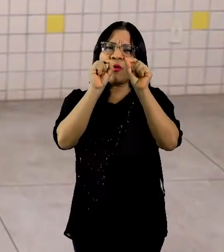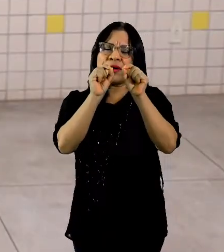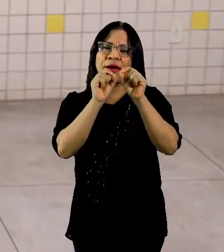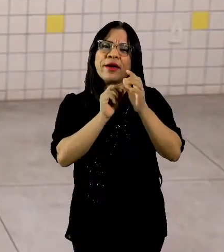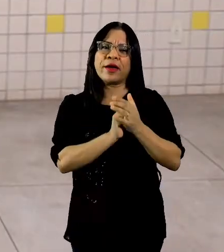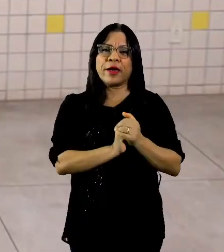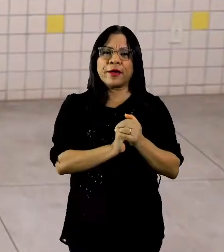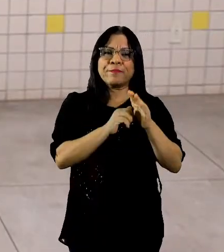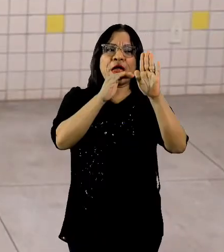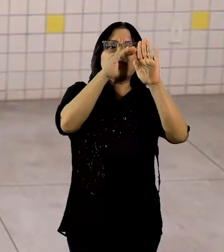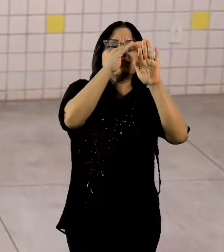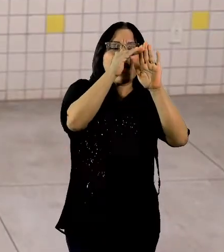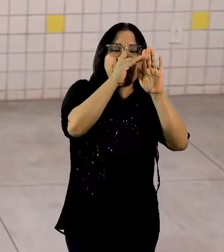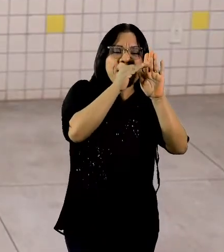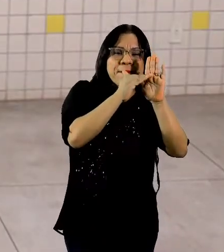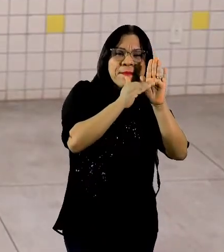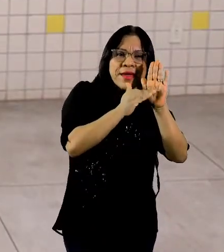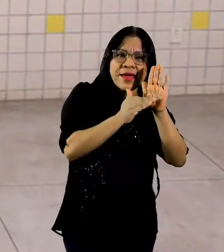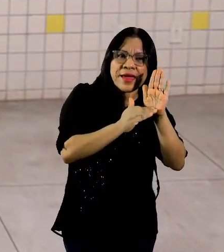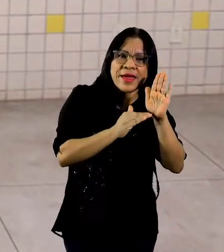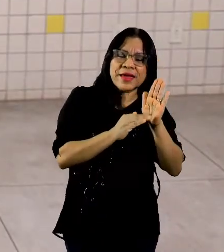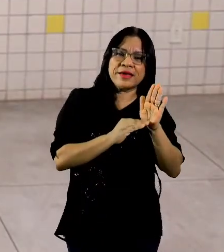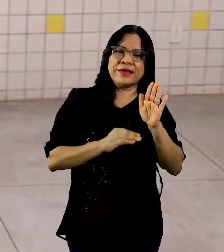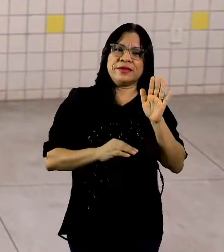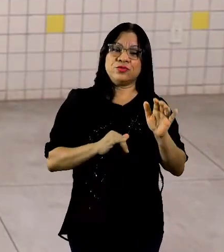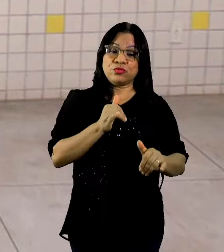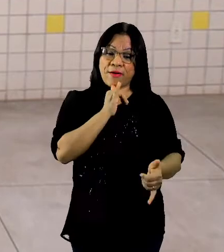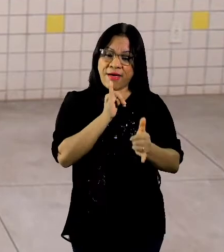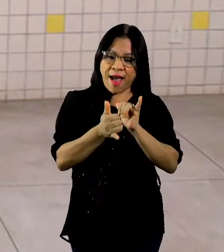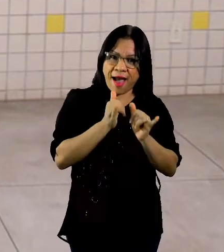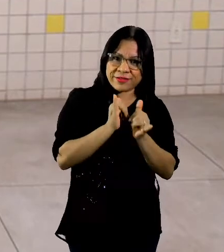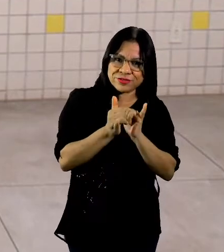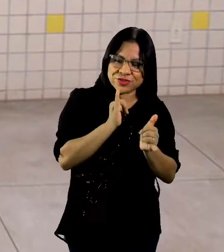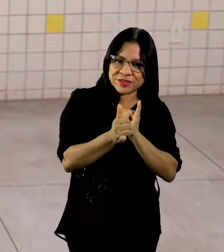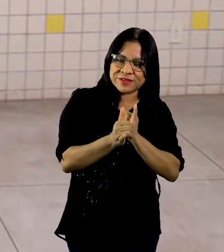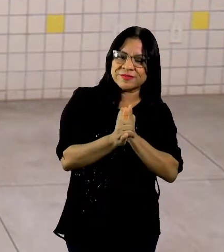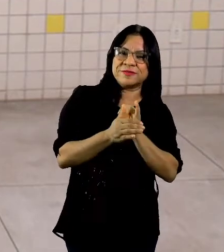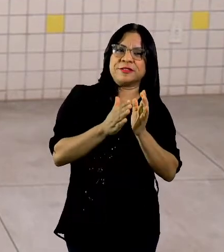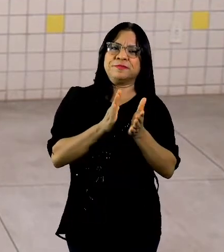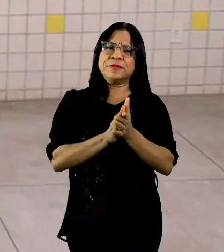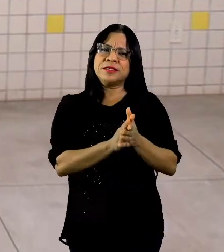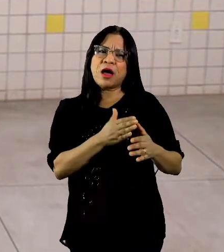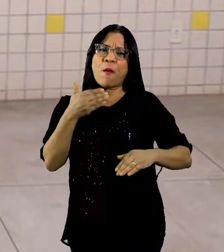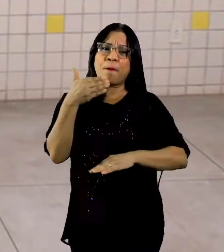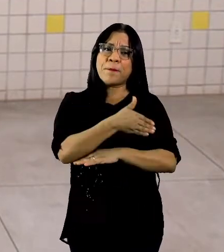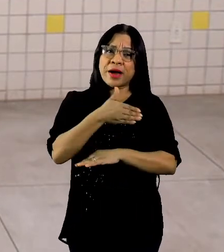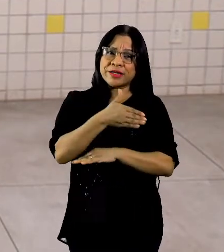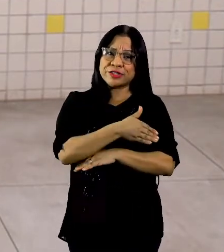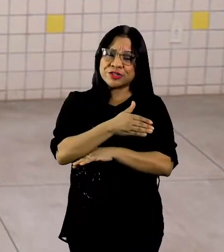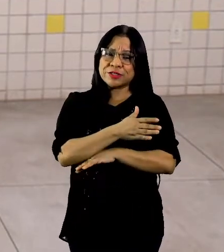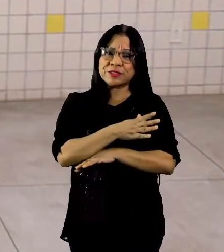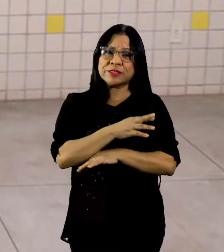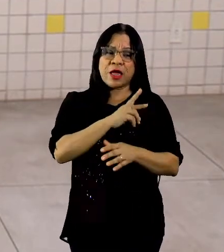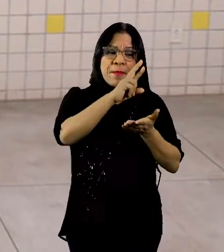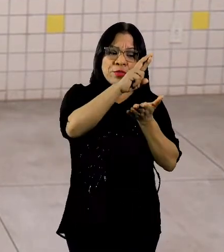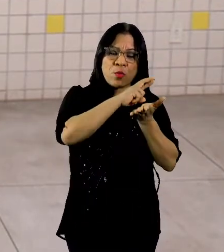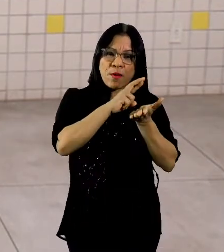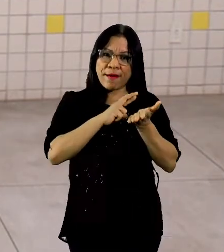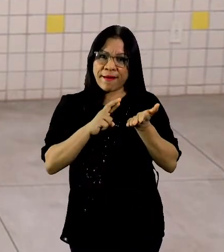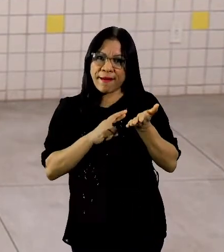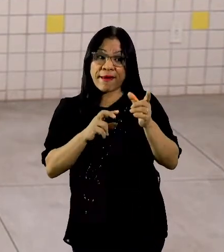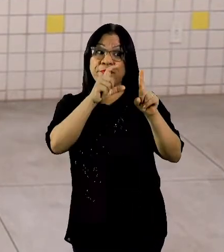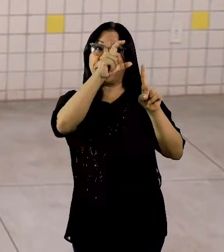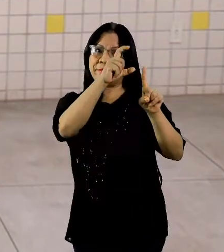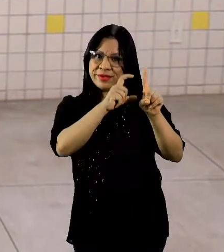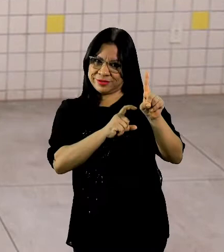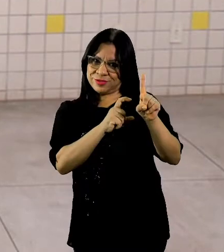narrativa. Leiam comigo. Quem participa do enredo são as personagens. Quando acontece a história, é marcado